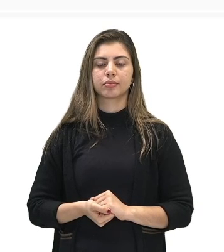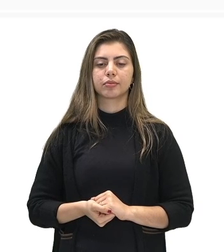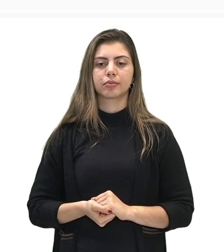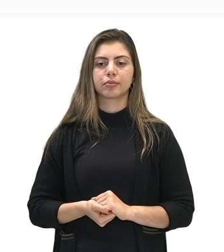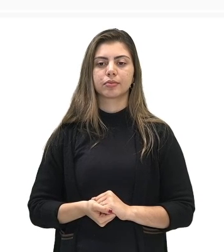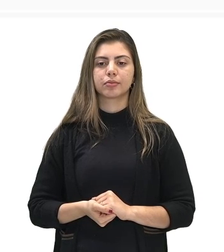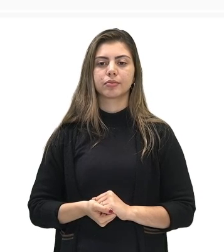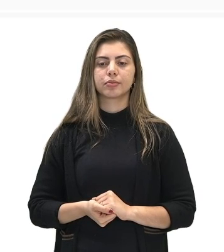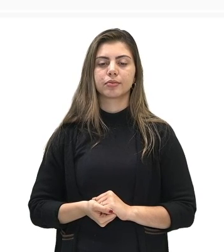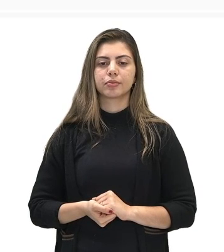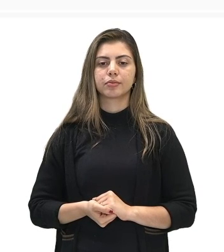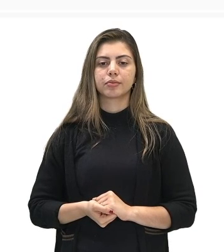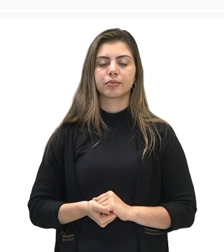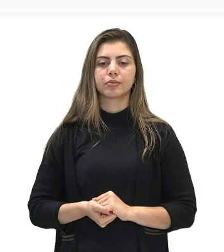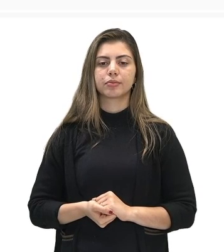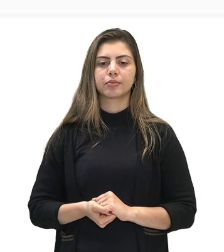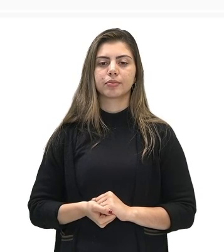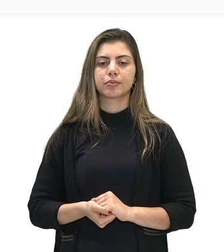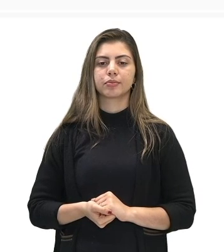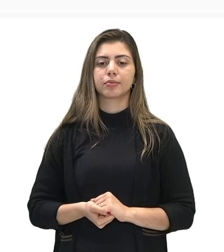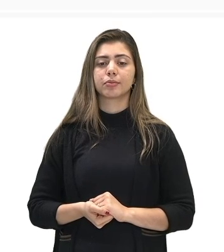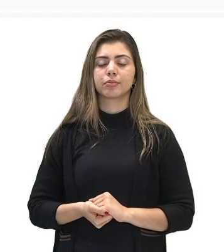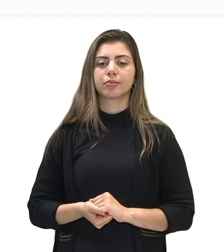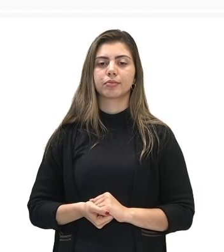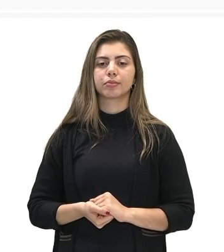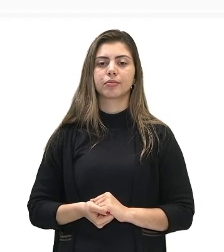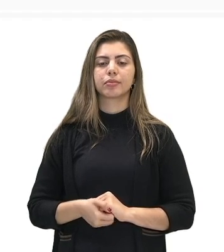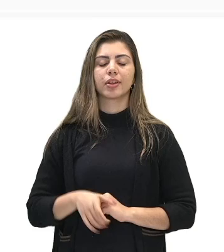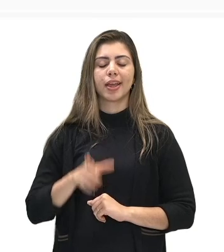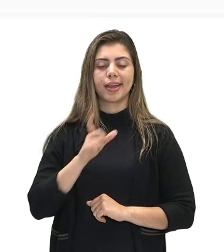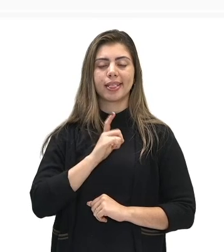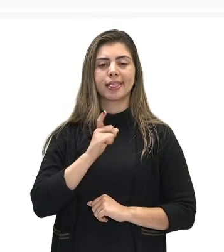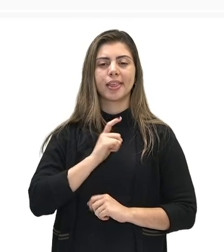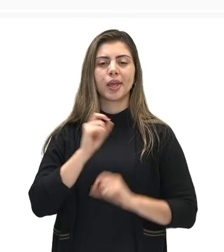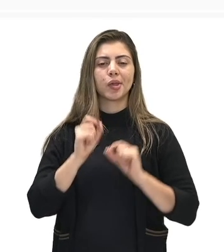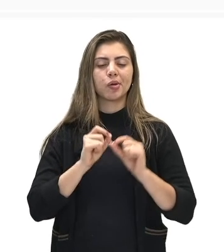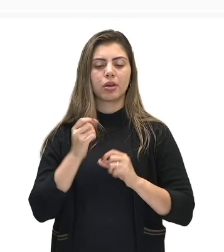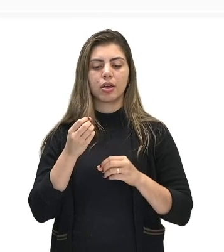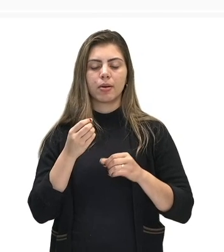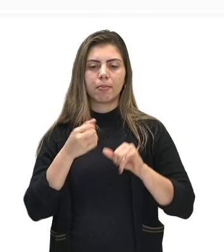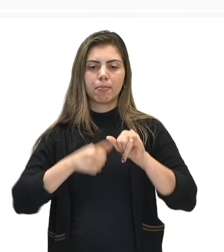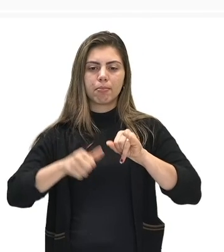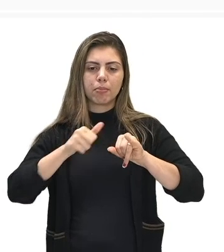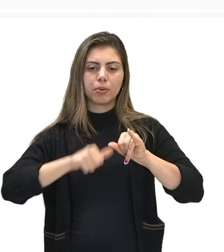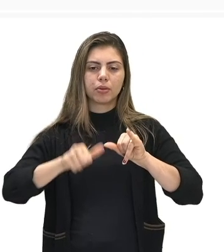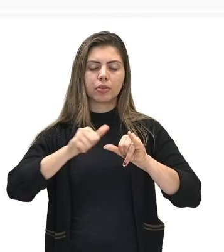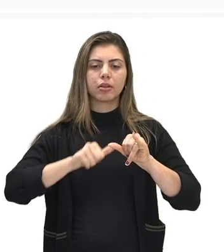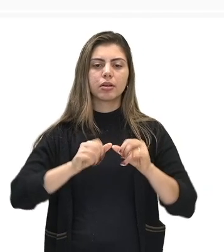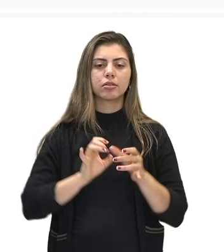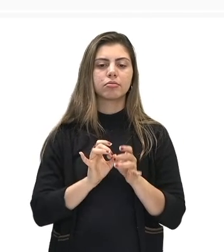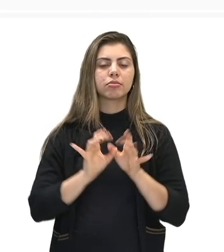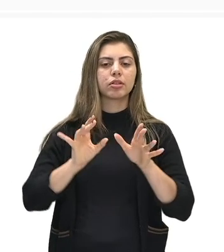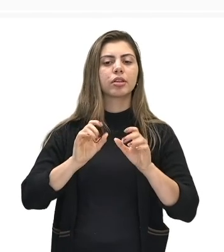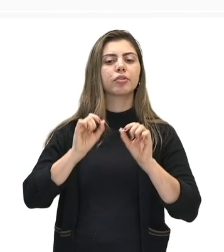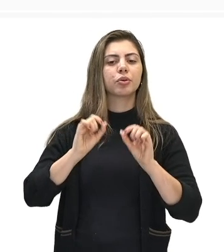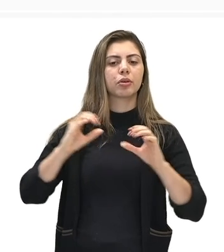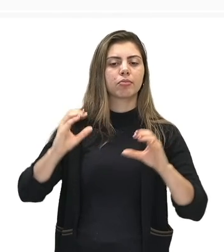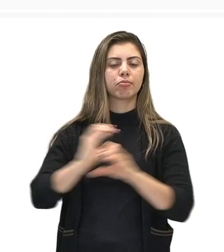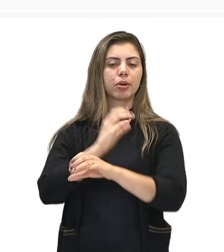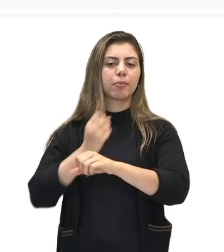Exotérmico. É uma reação que ocorre com a liberação de energia.